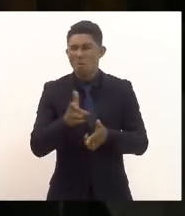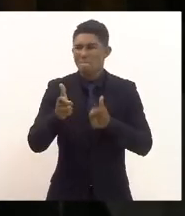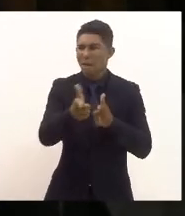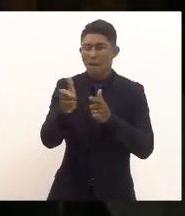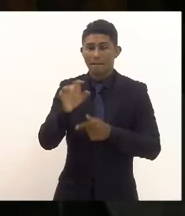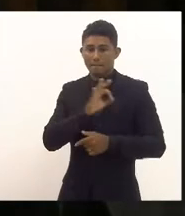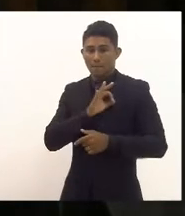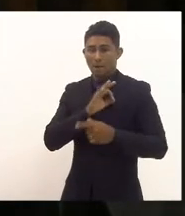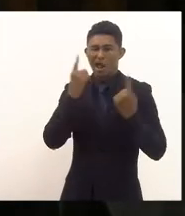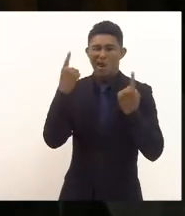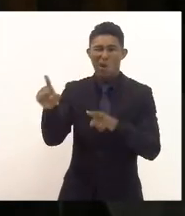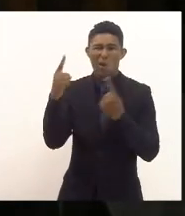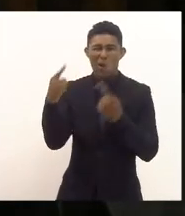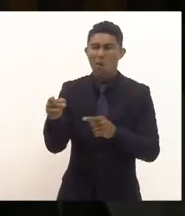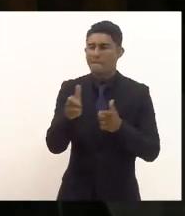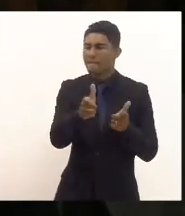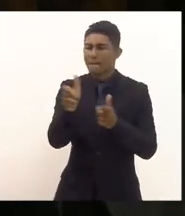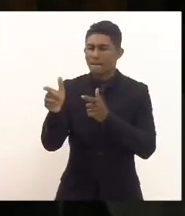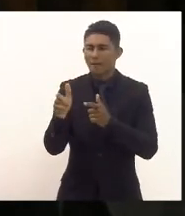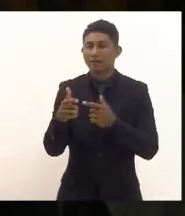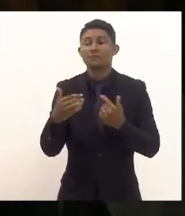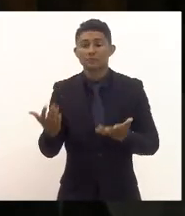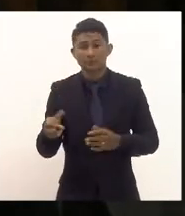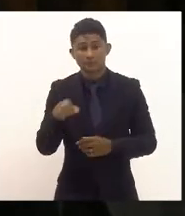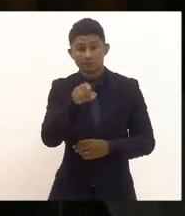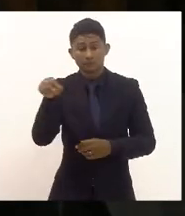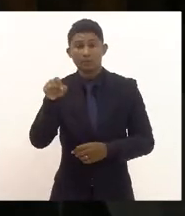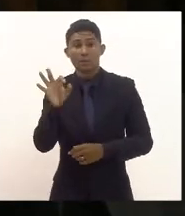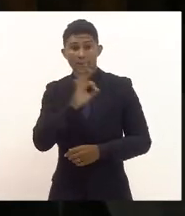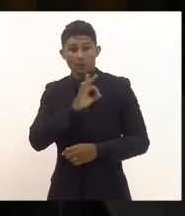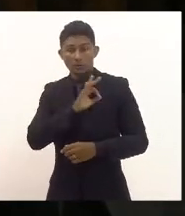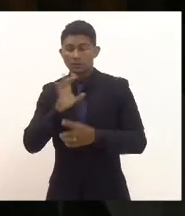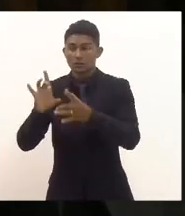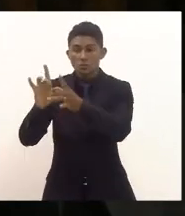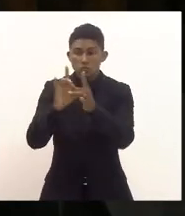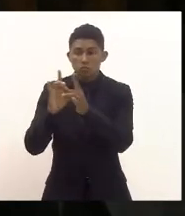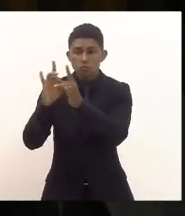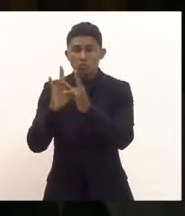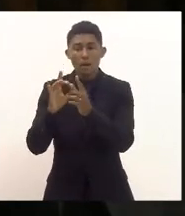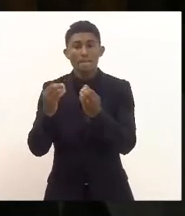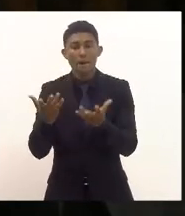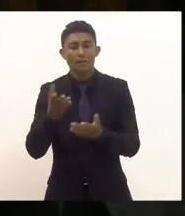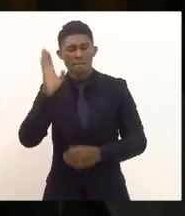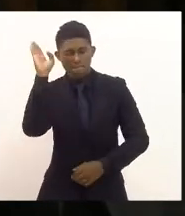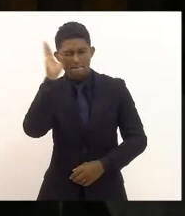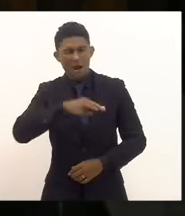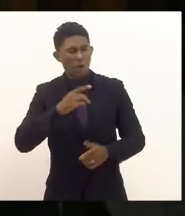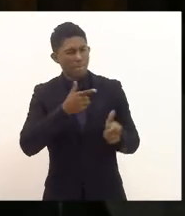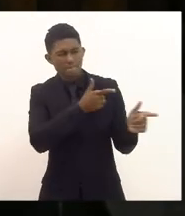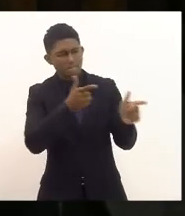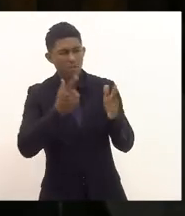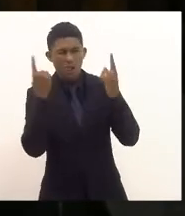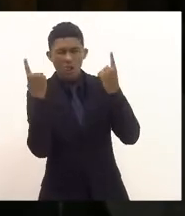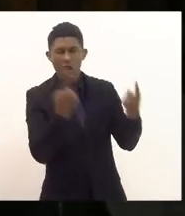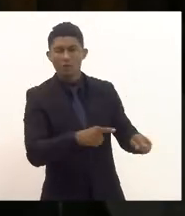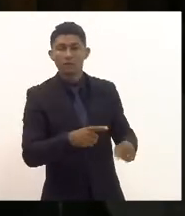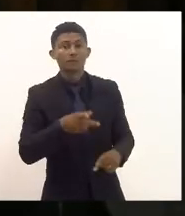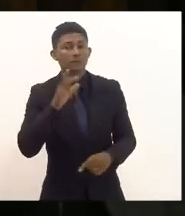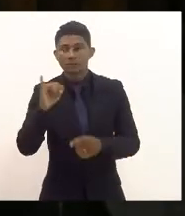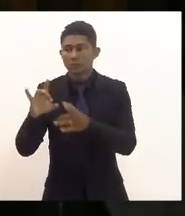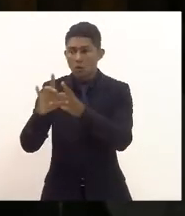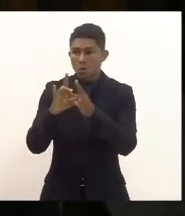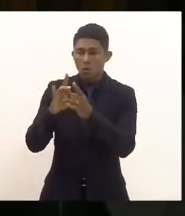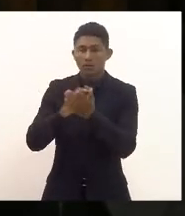titia Ainda bem que as Polícias se uniram para combater esse mal porque se não fosse isso